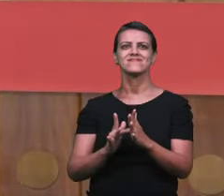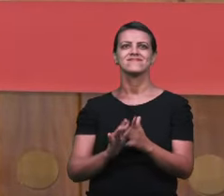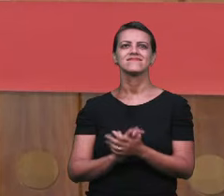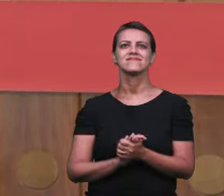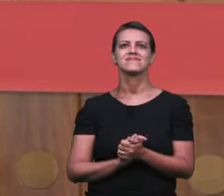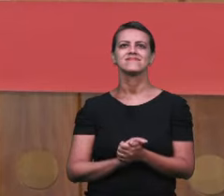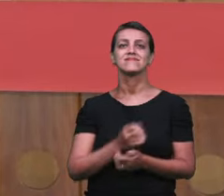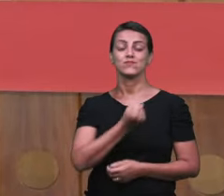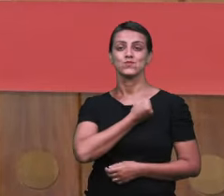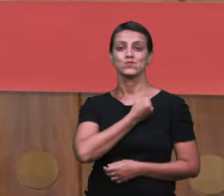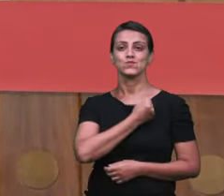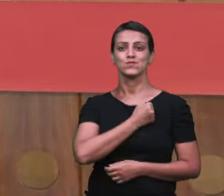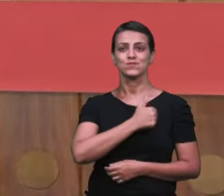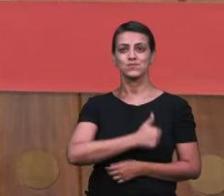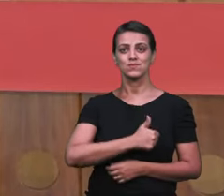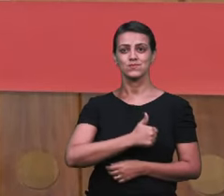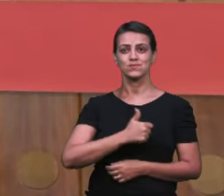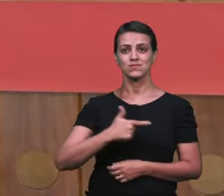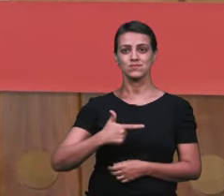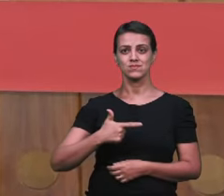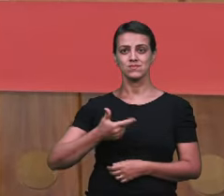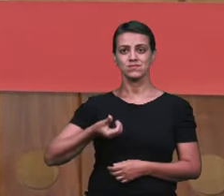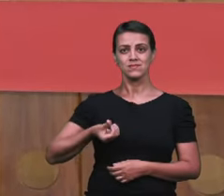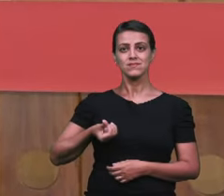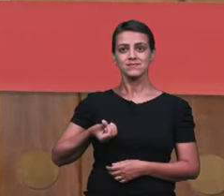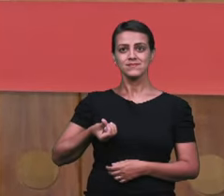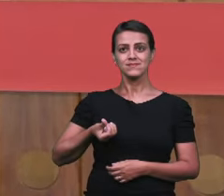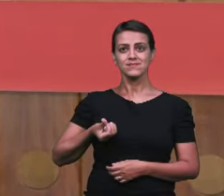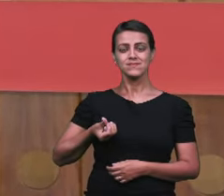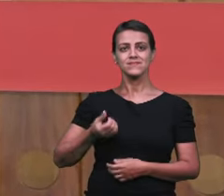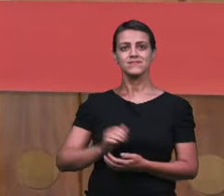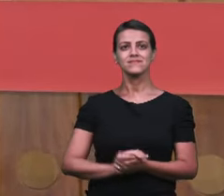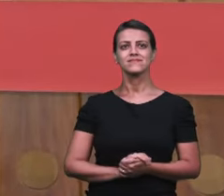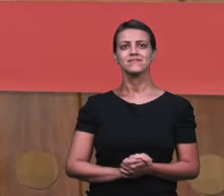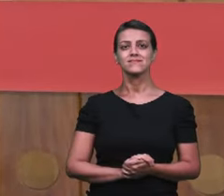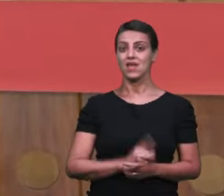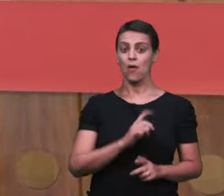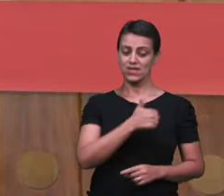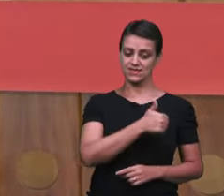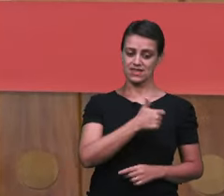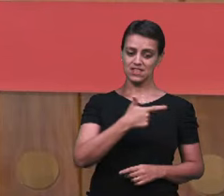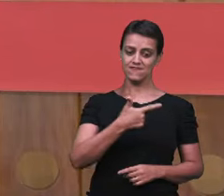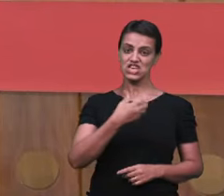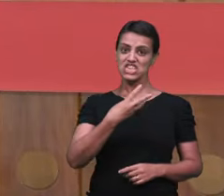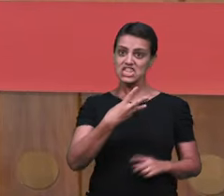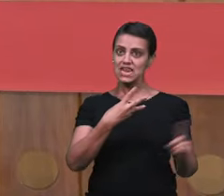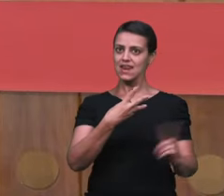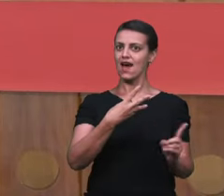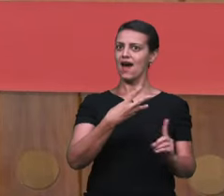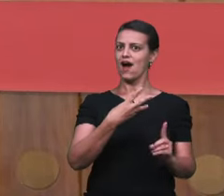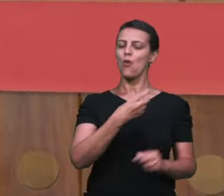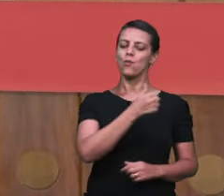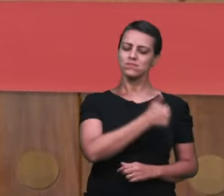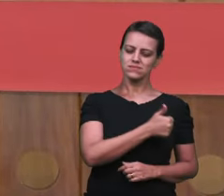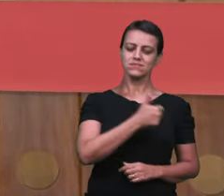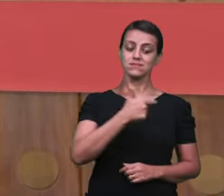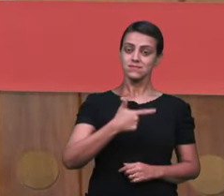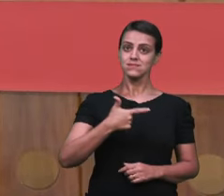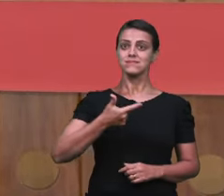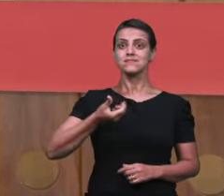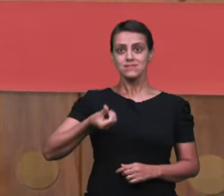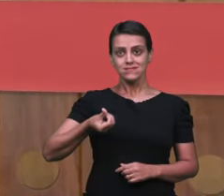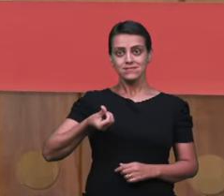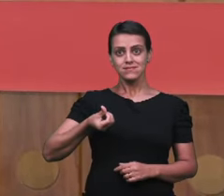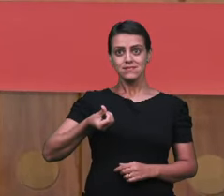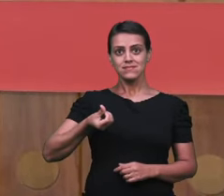O número 126, canal 126. É. Não põe 123, não, é 126. 126. É.